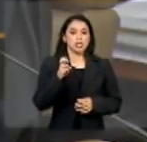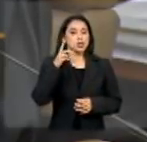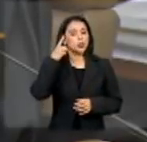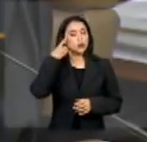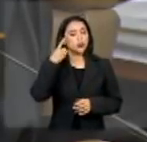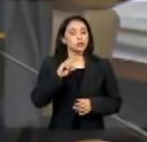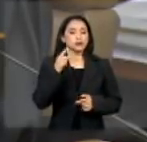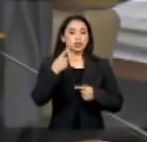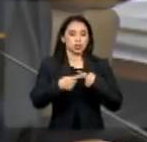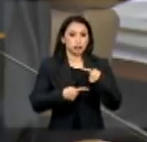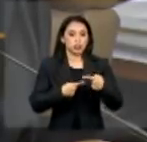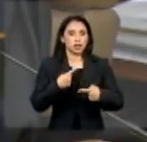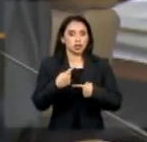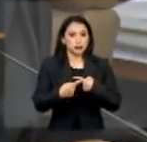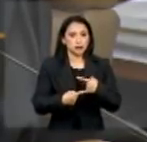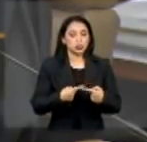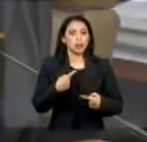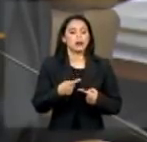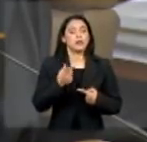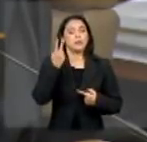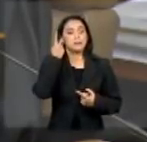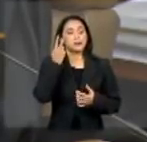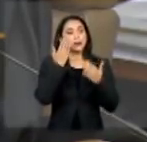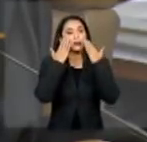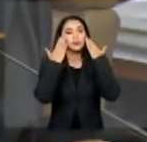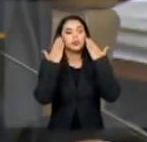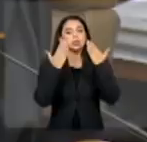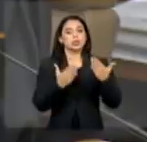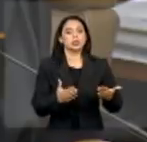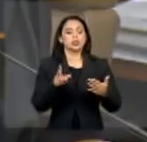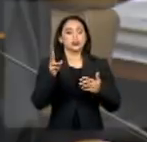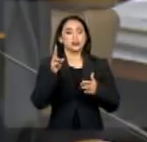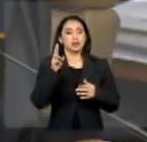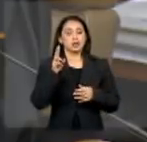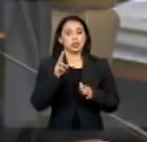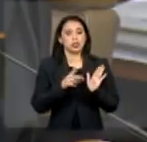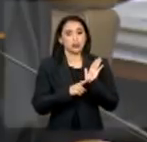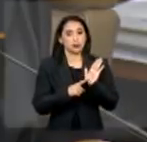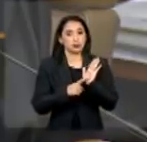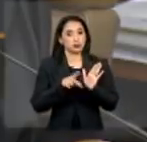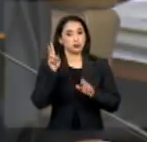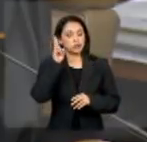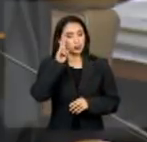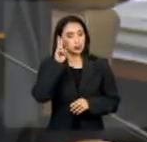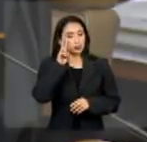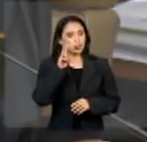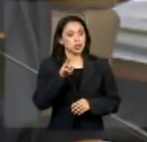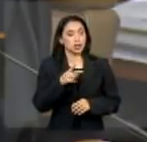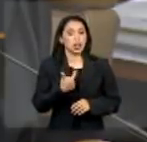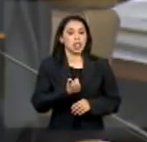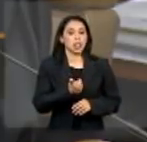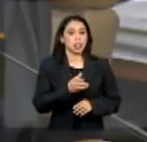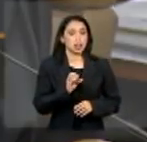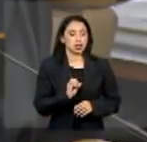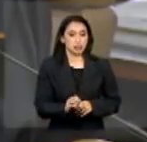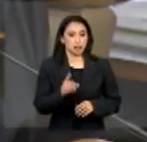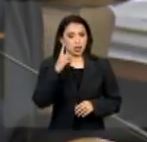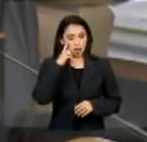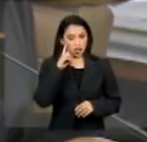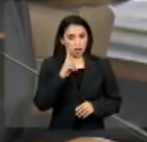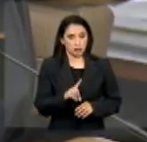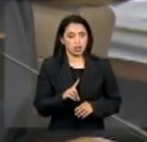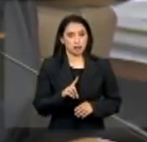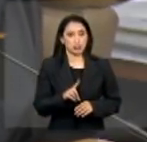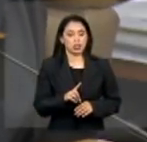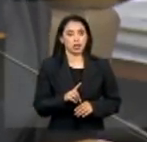sucessivamente para apresentação de memoriais nesse caso terá o prazo de dez dias para proferir a sentença